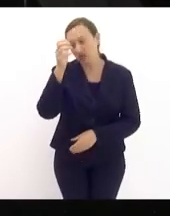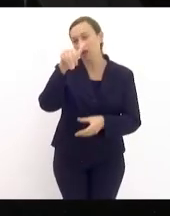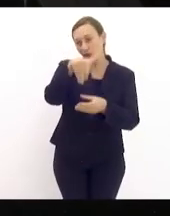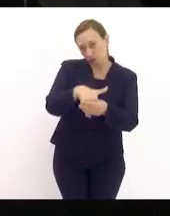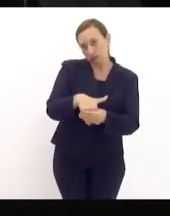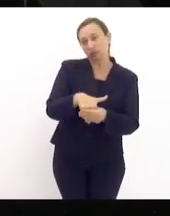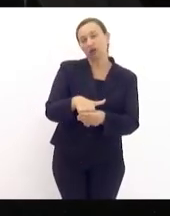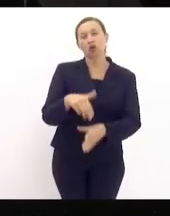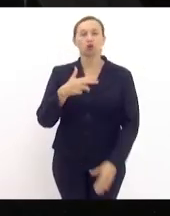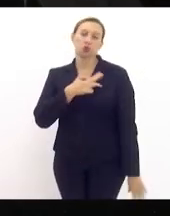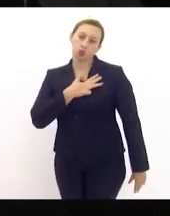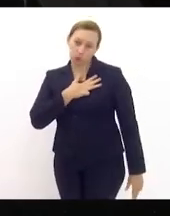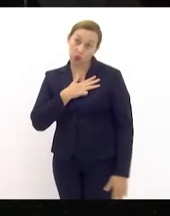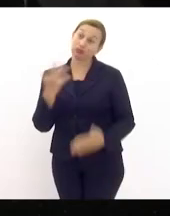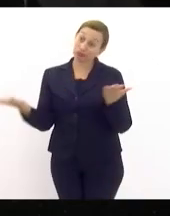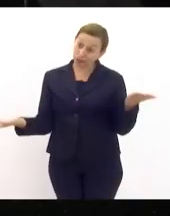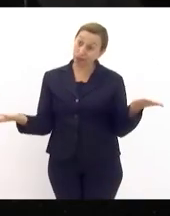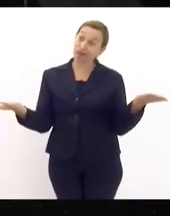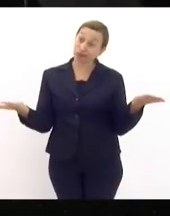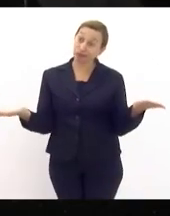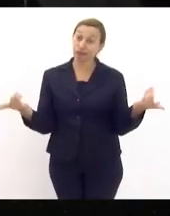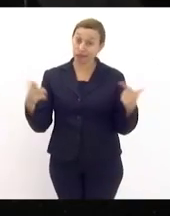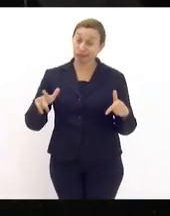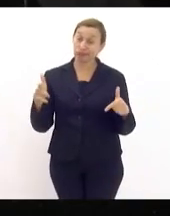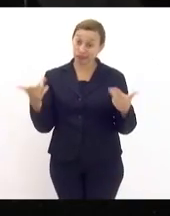votado nesse partido de novo.